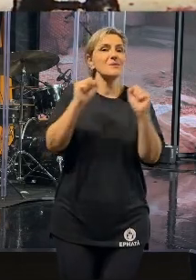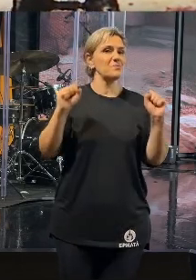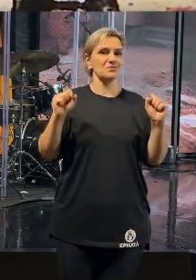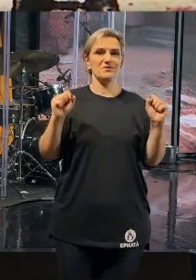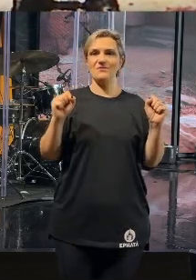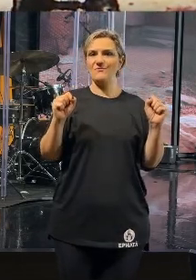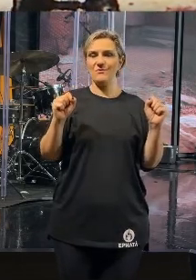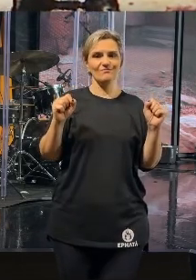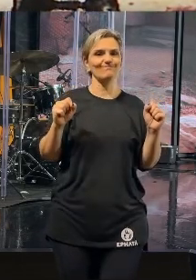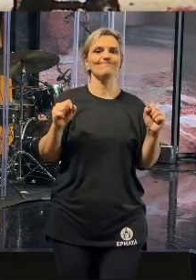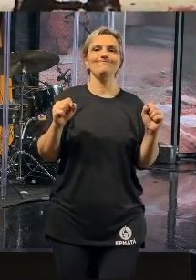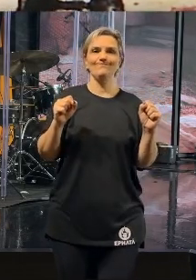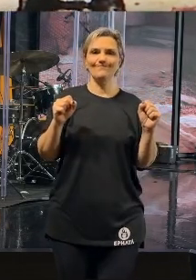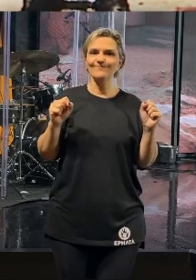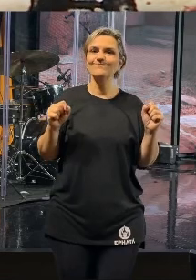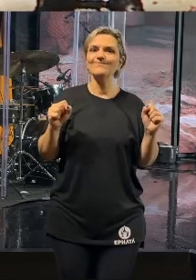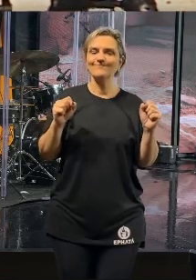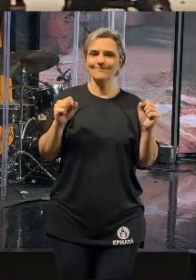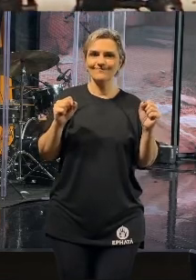impossível.